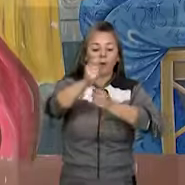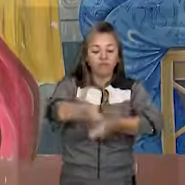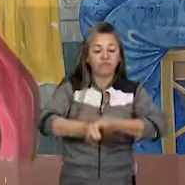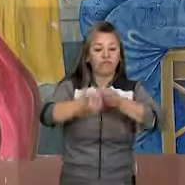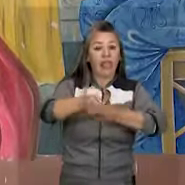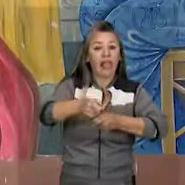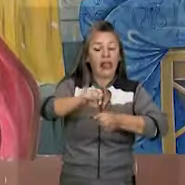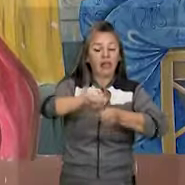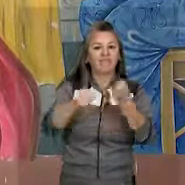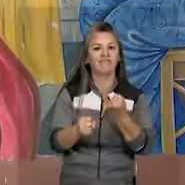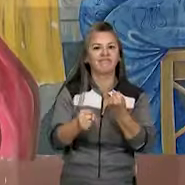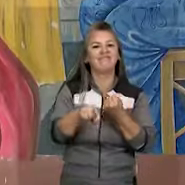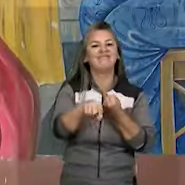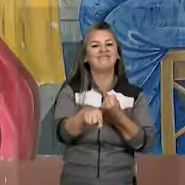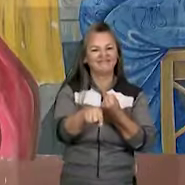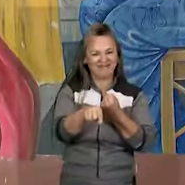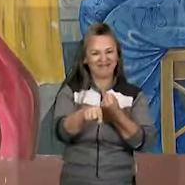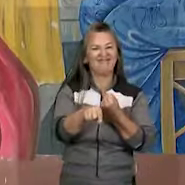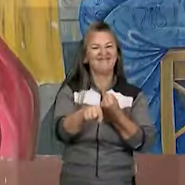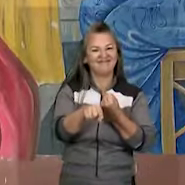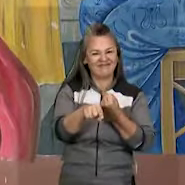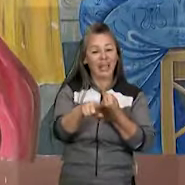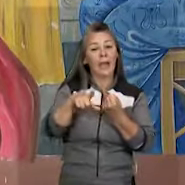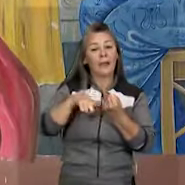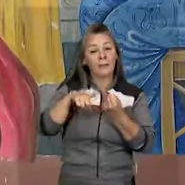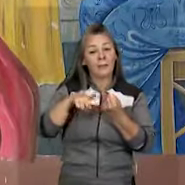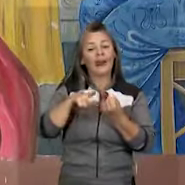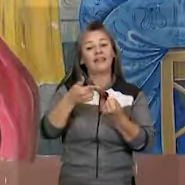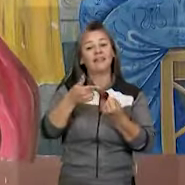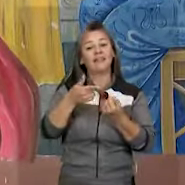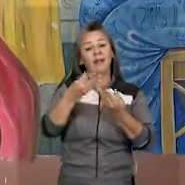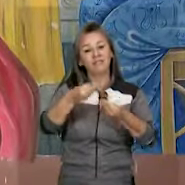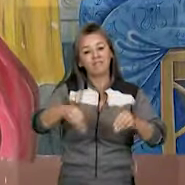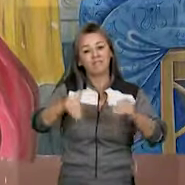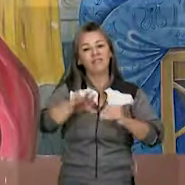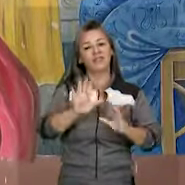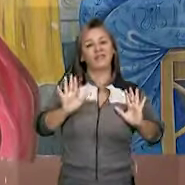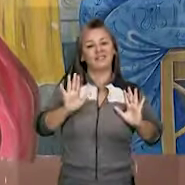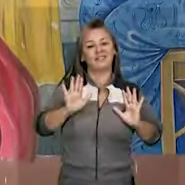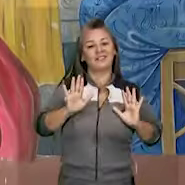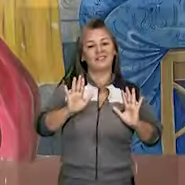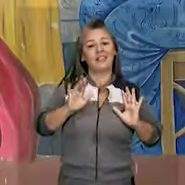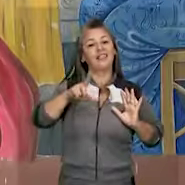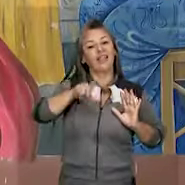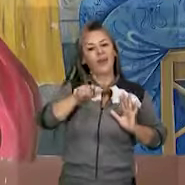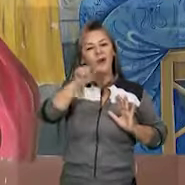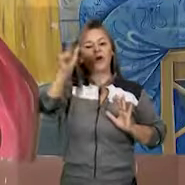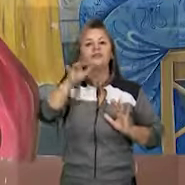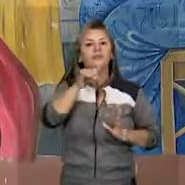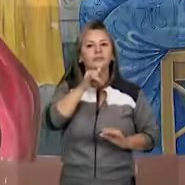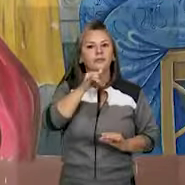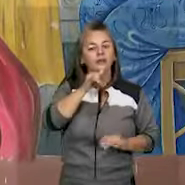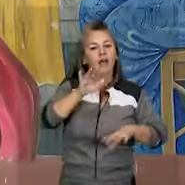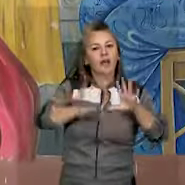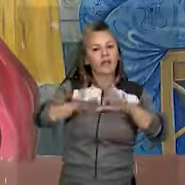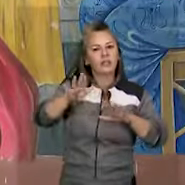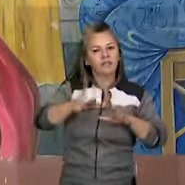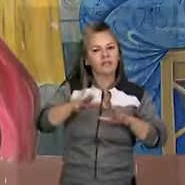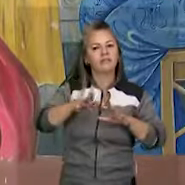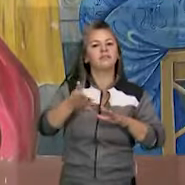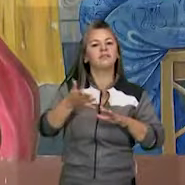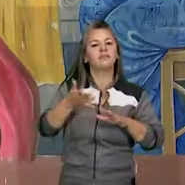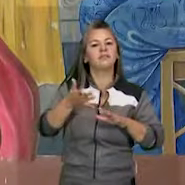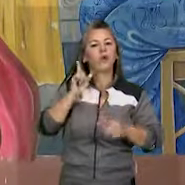financeiro. Temos outras formas de resistência também, que inclusive uma delas é o suicídio. Então a gente tem